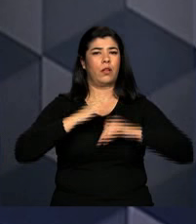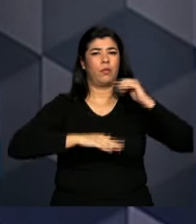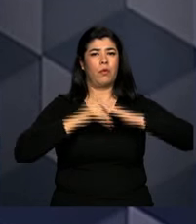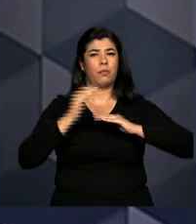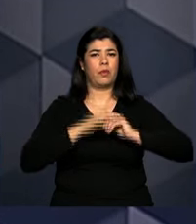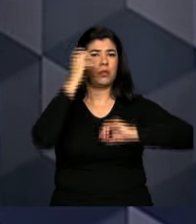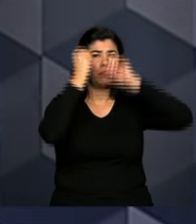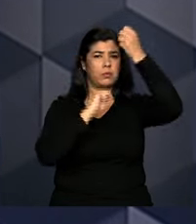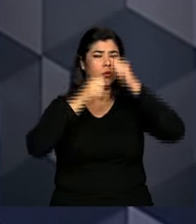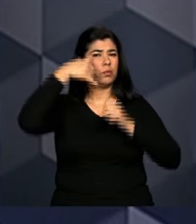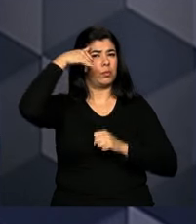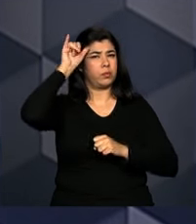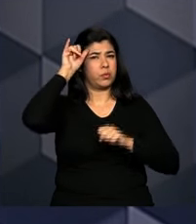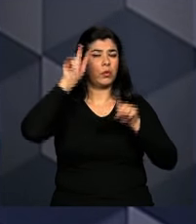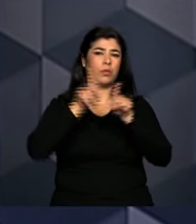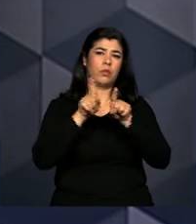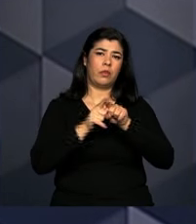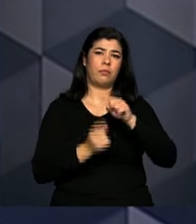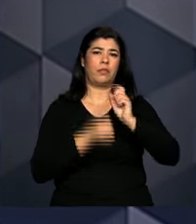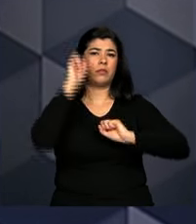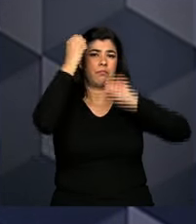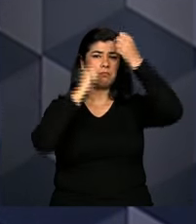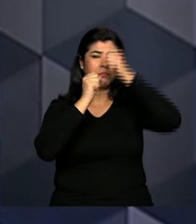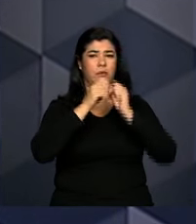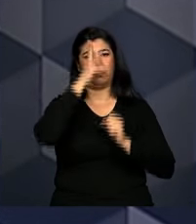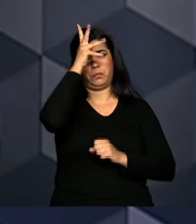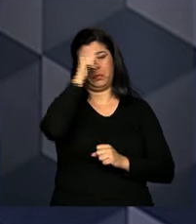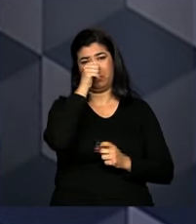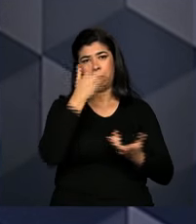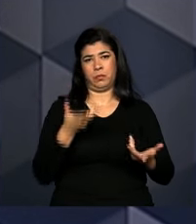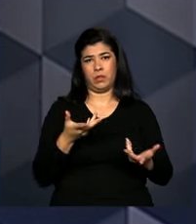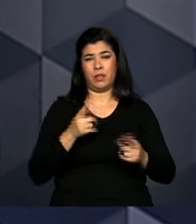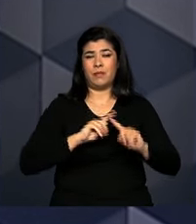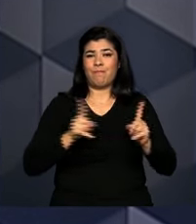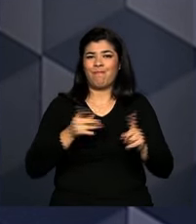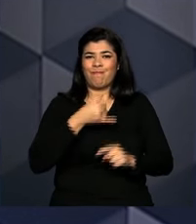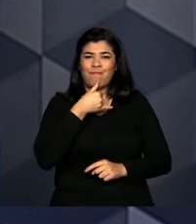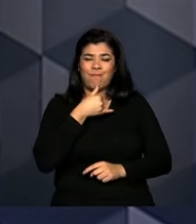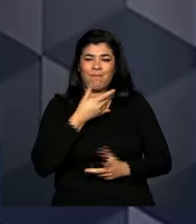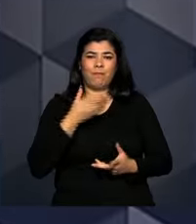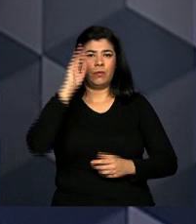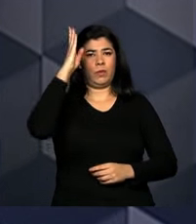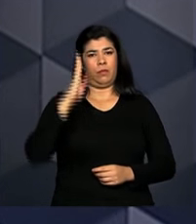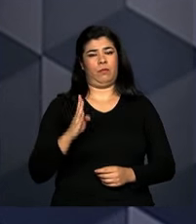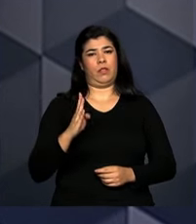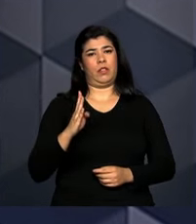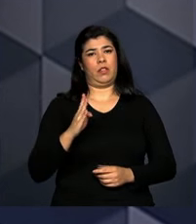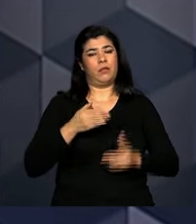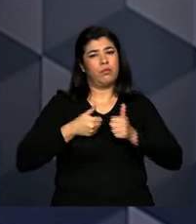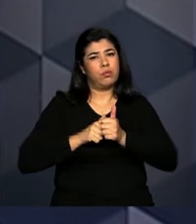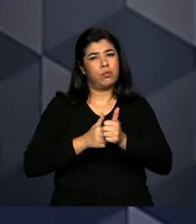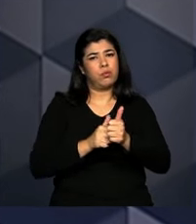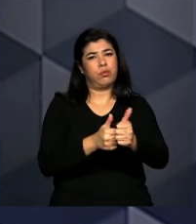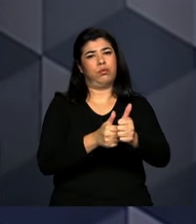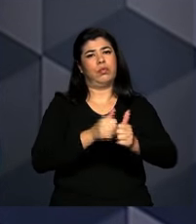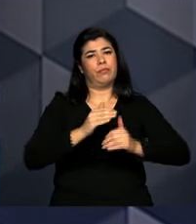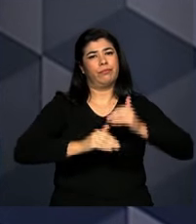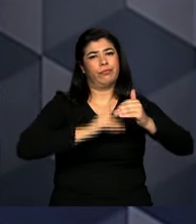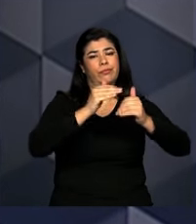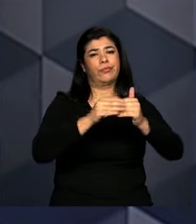do que a avicultura, esta atividade. Mas, lamentavelmente, no Brasil ainda estamos seguindo os passos